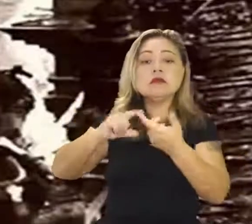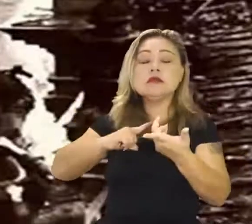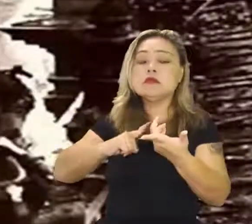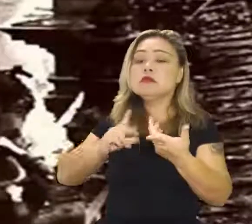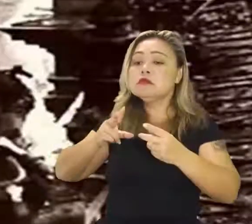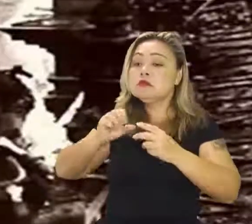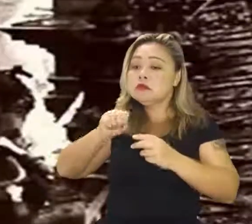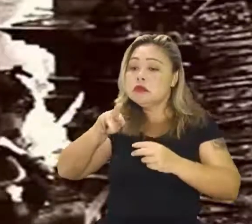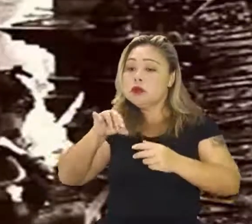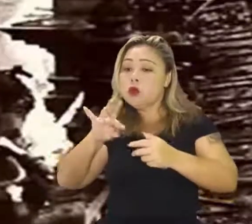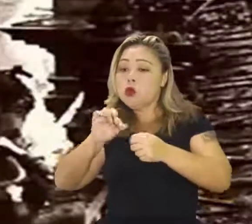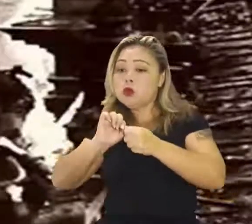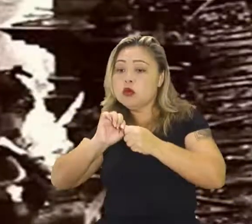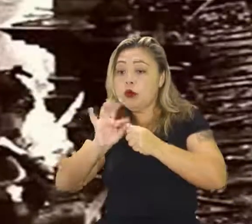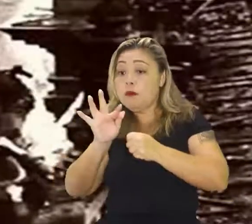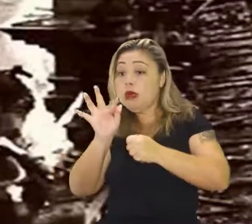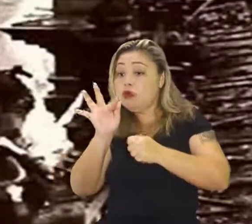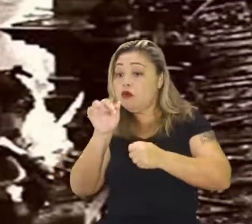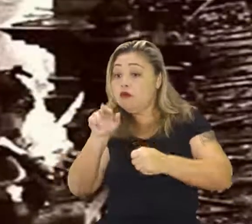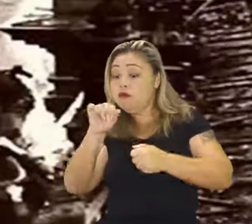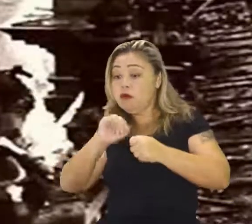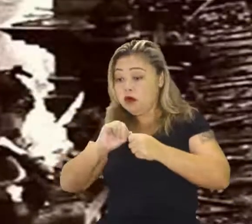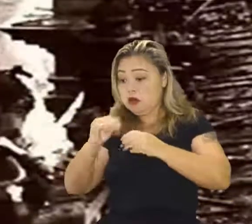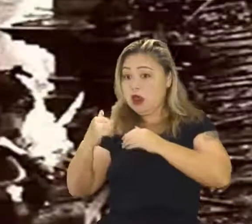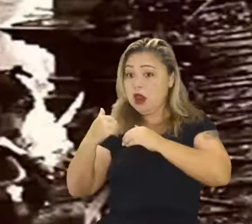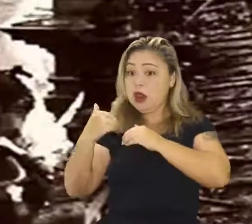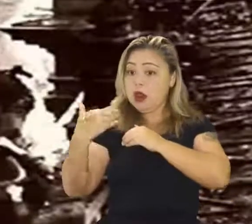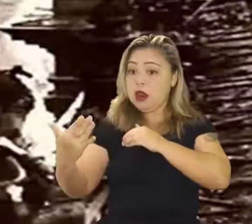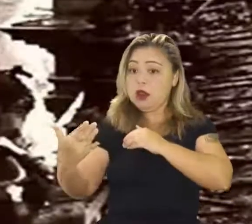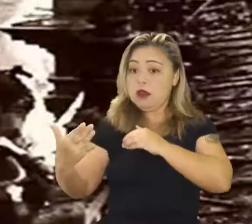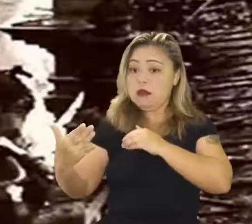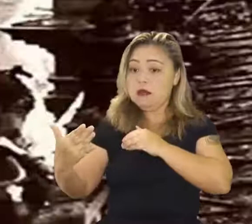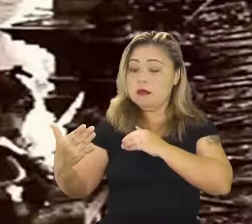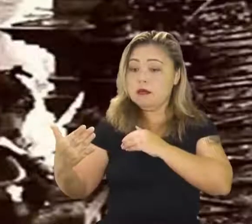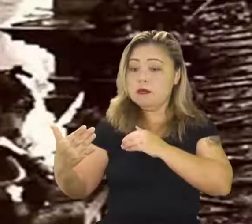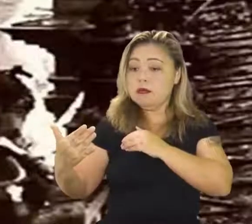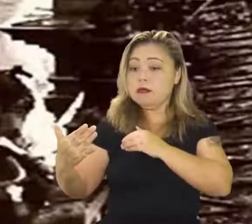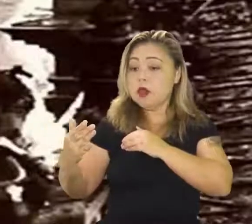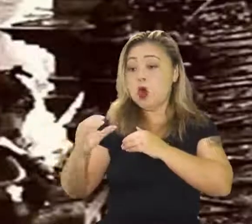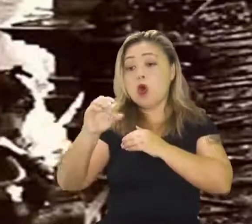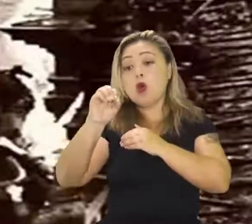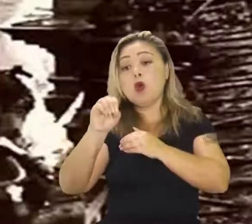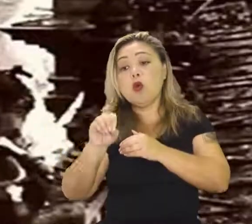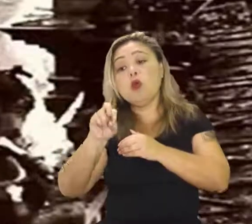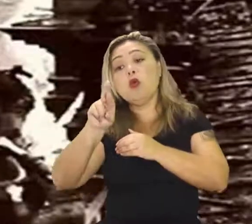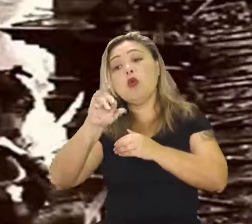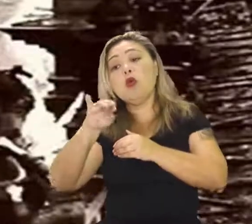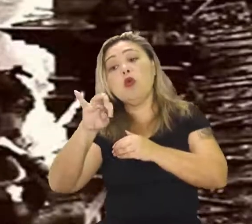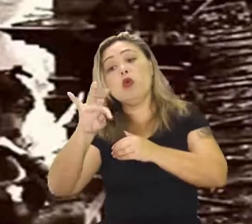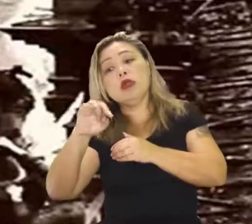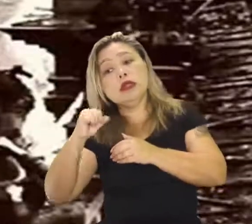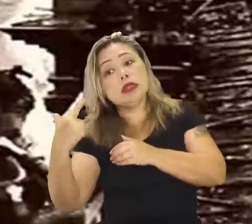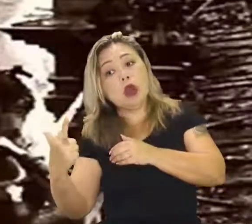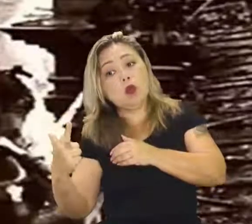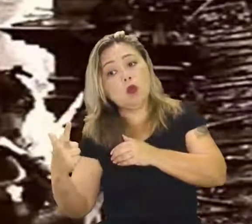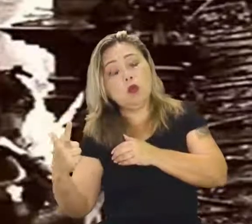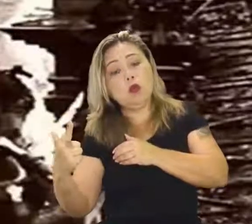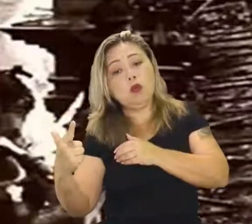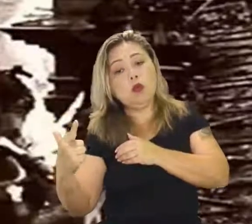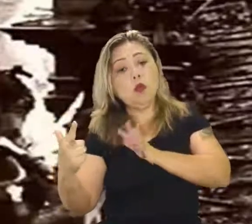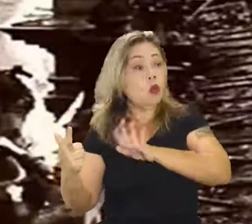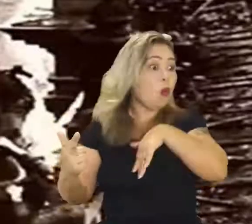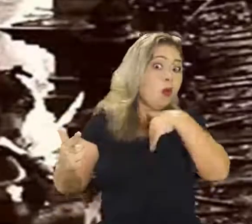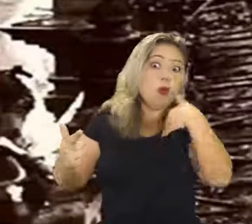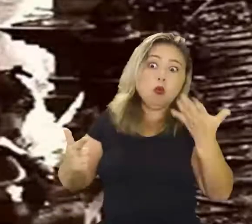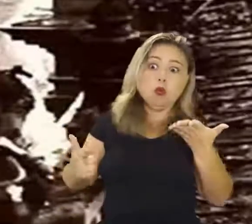estão entrando pelo fronte, vindo de lá, do Oriente, vindo no fronte oriental. De